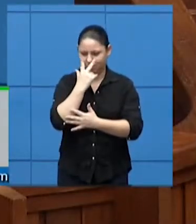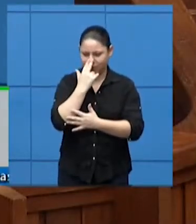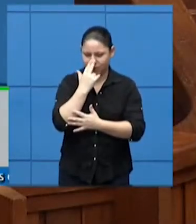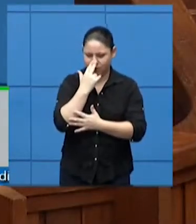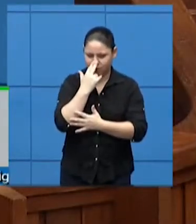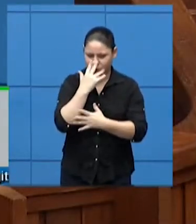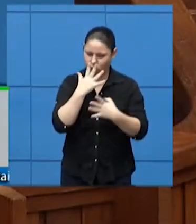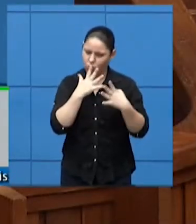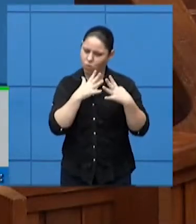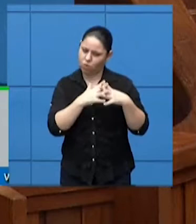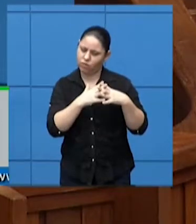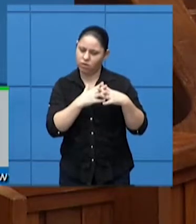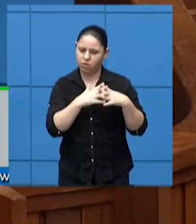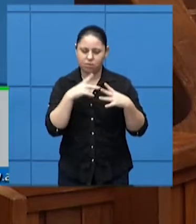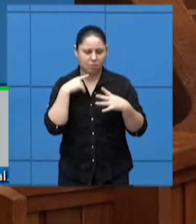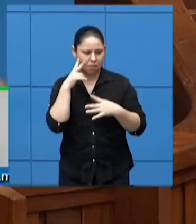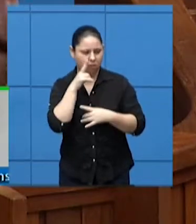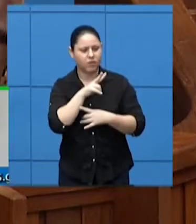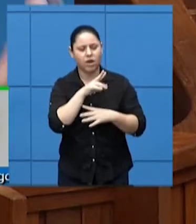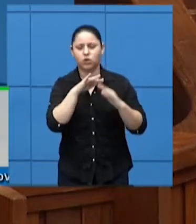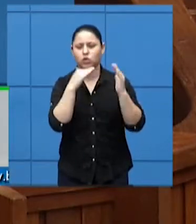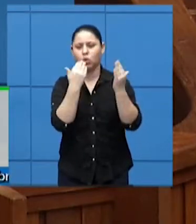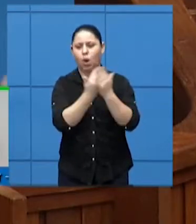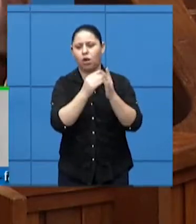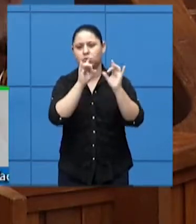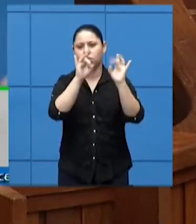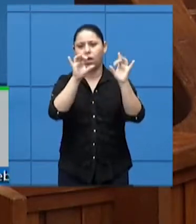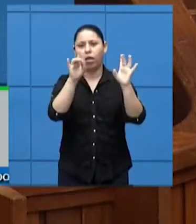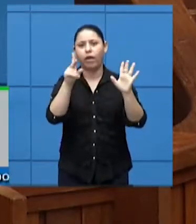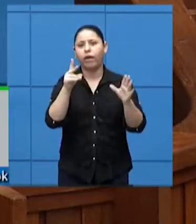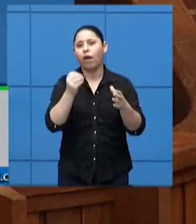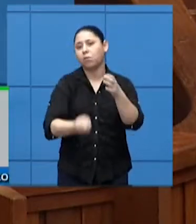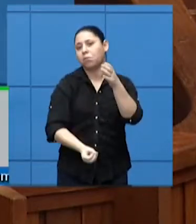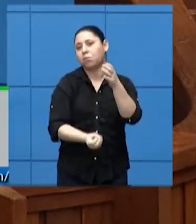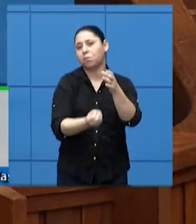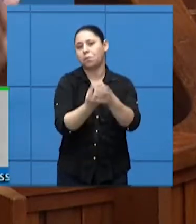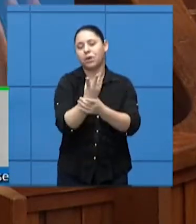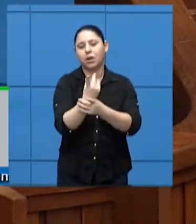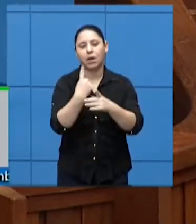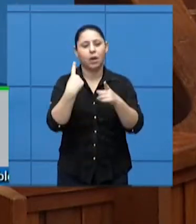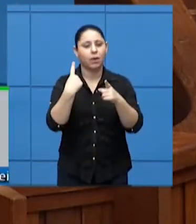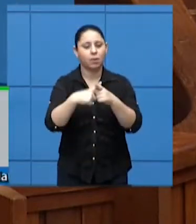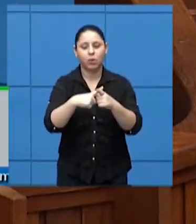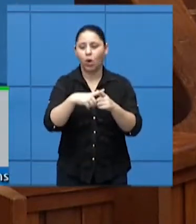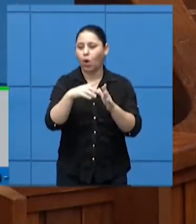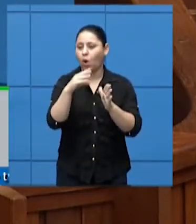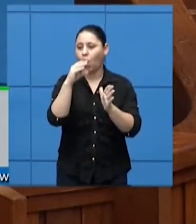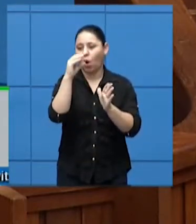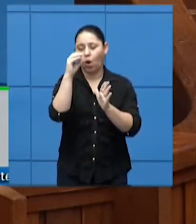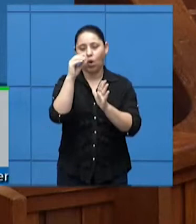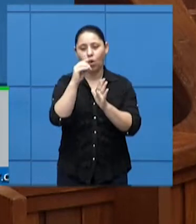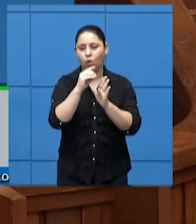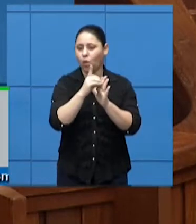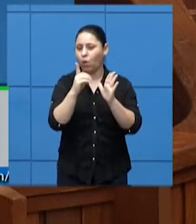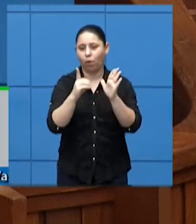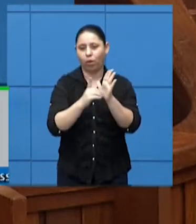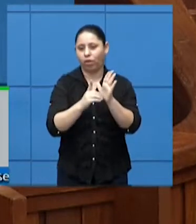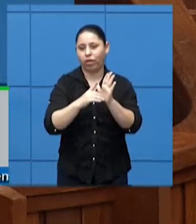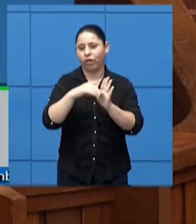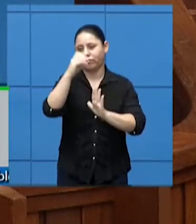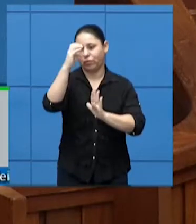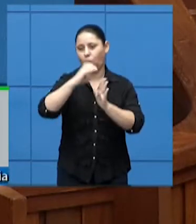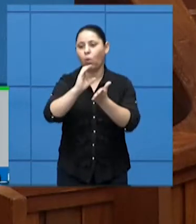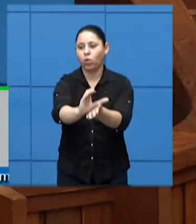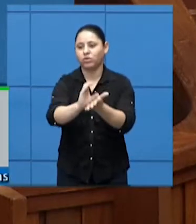em relação às escolas especiais, que são escolas criadas oficialmente autorizadas pelo